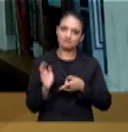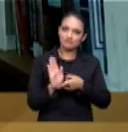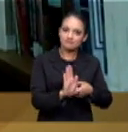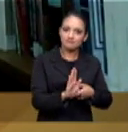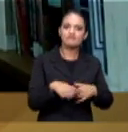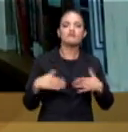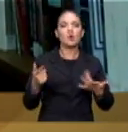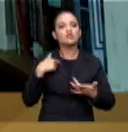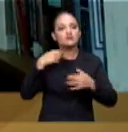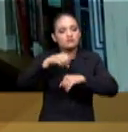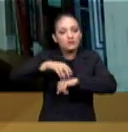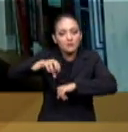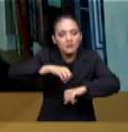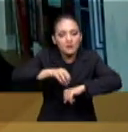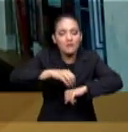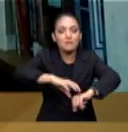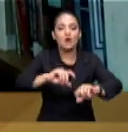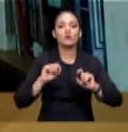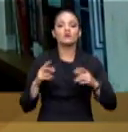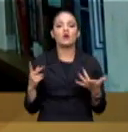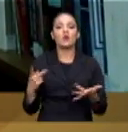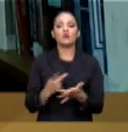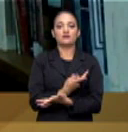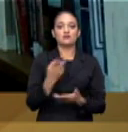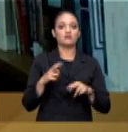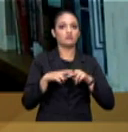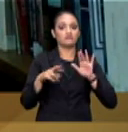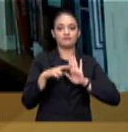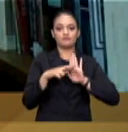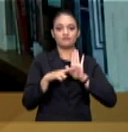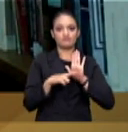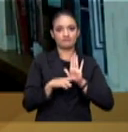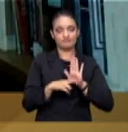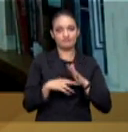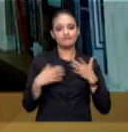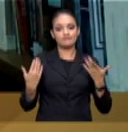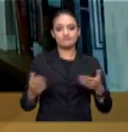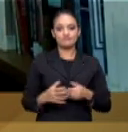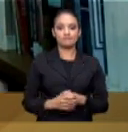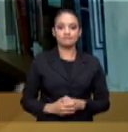estabeleceu. Portanto, o que temos aqui, excelências, é